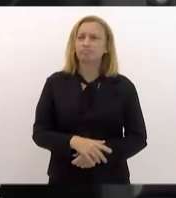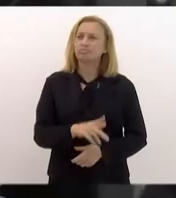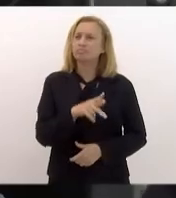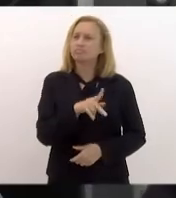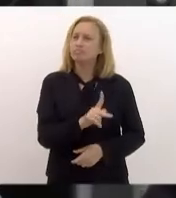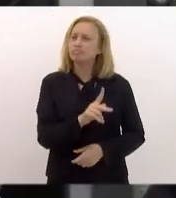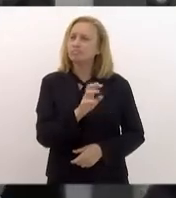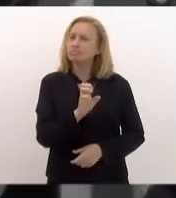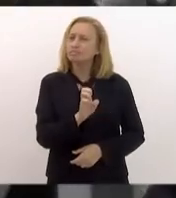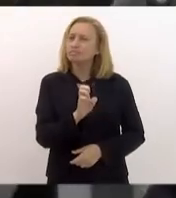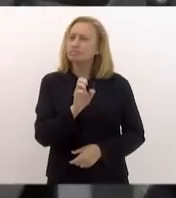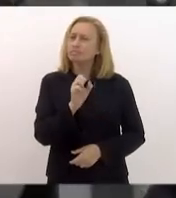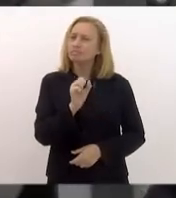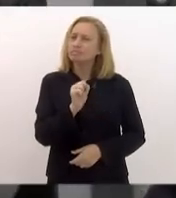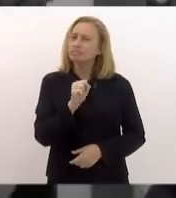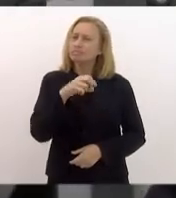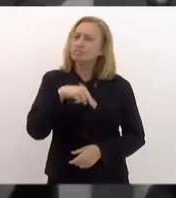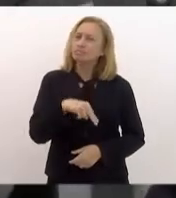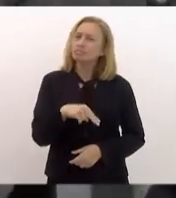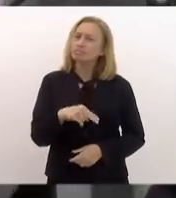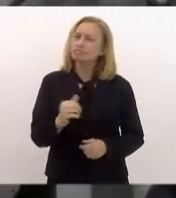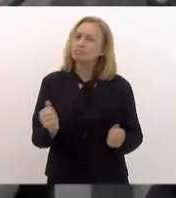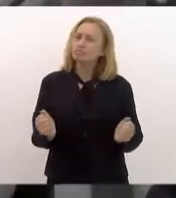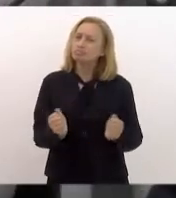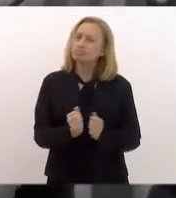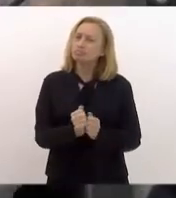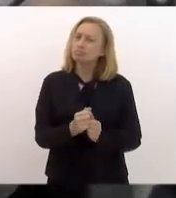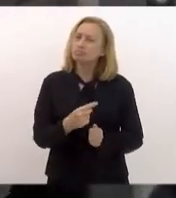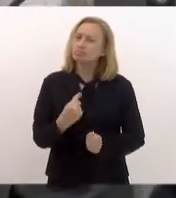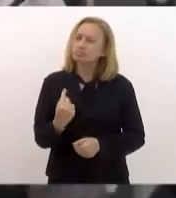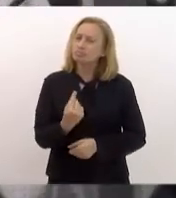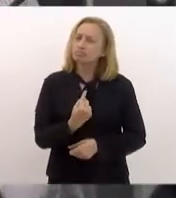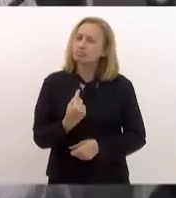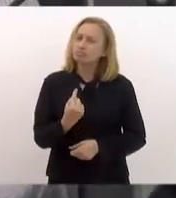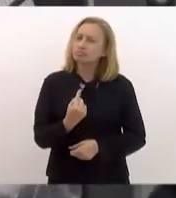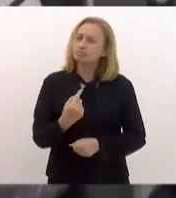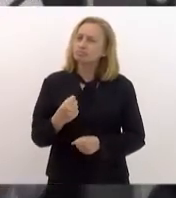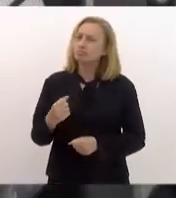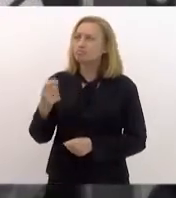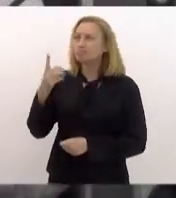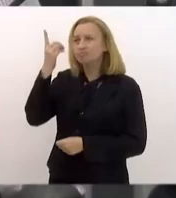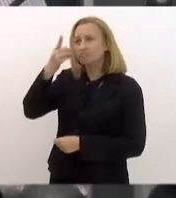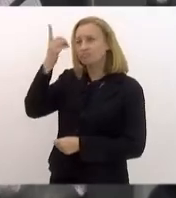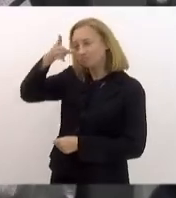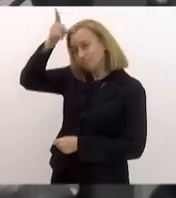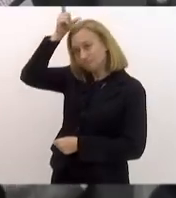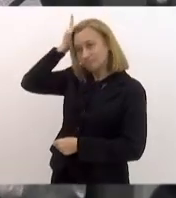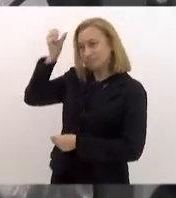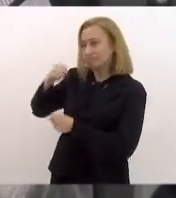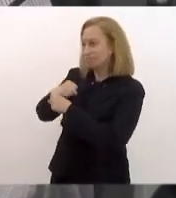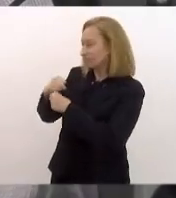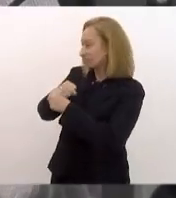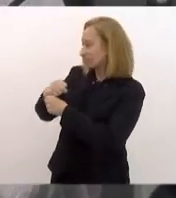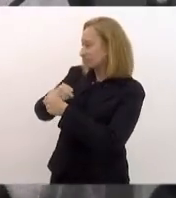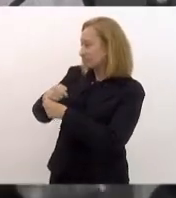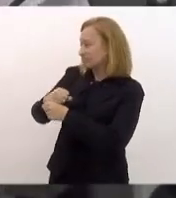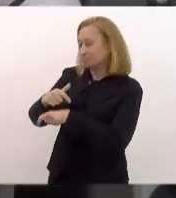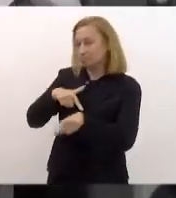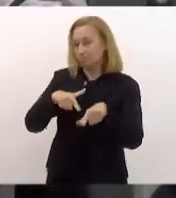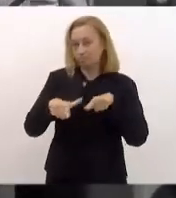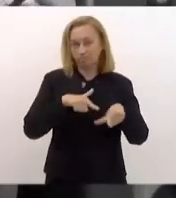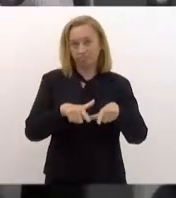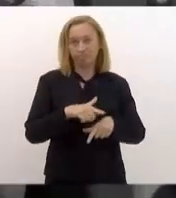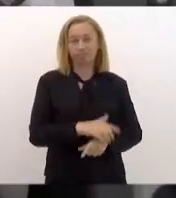parceiro da gente de... Olha, o Luiz Paulo disse que conhece o Kelso há muito tempo,